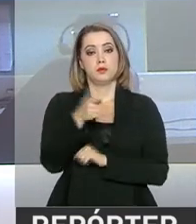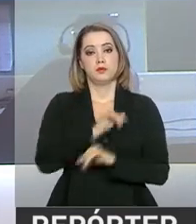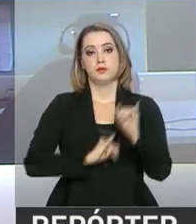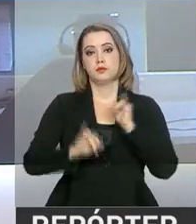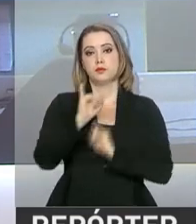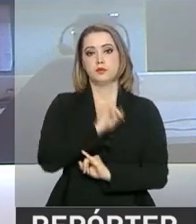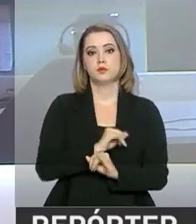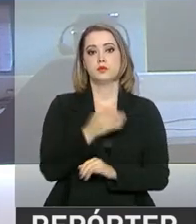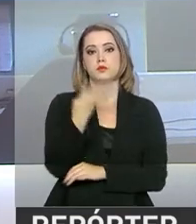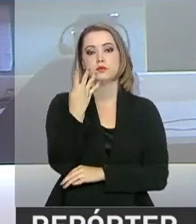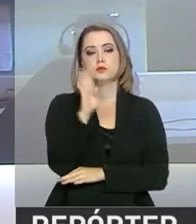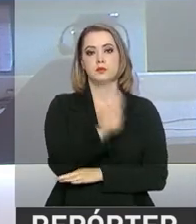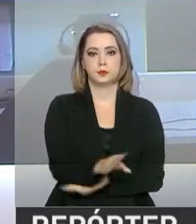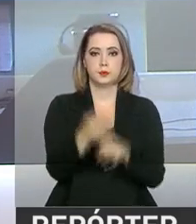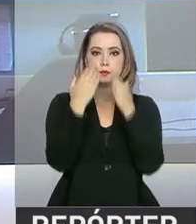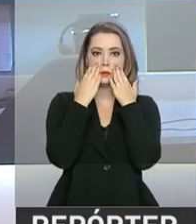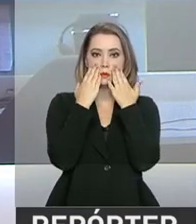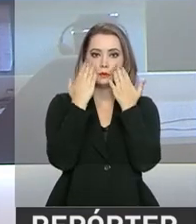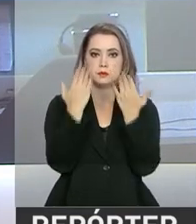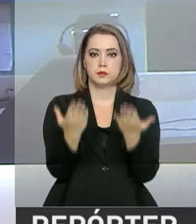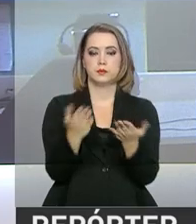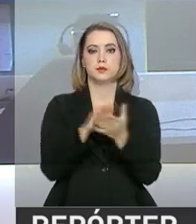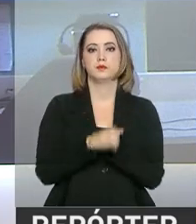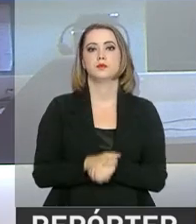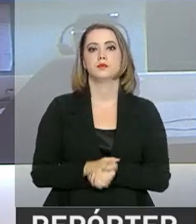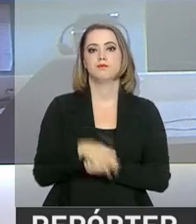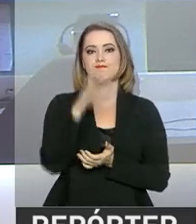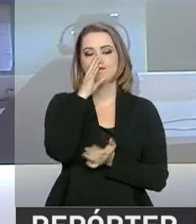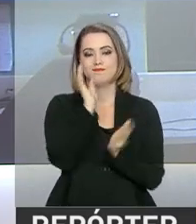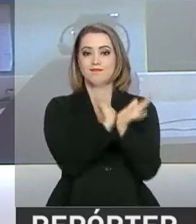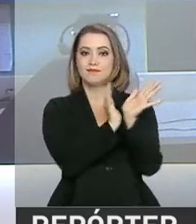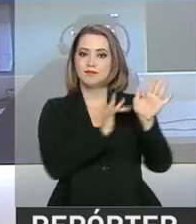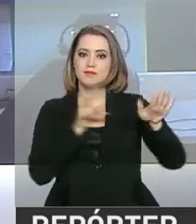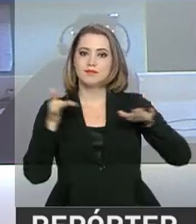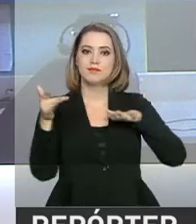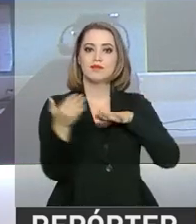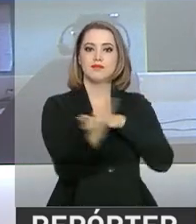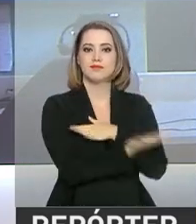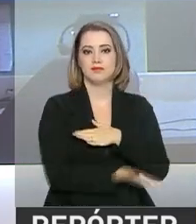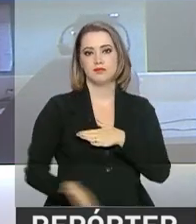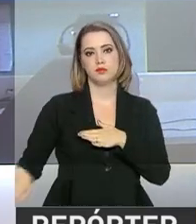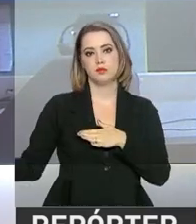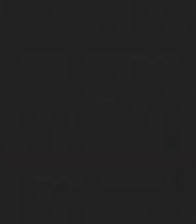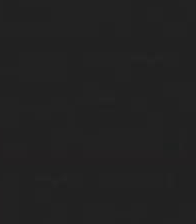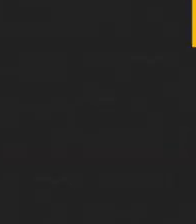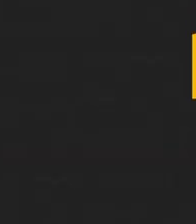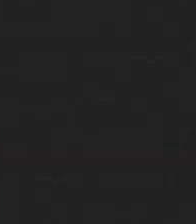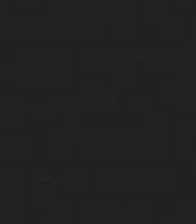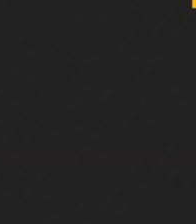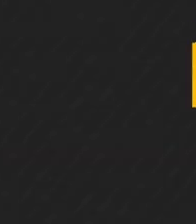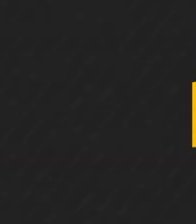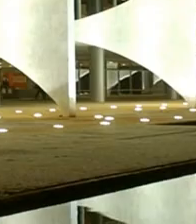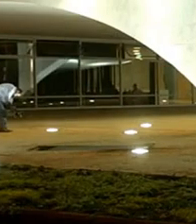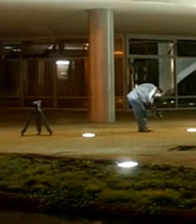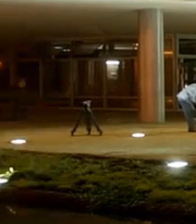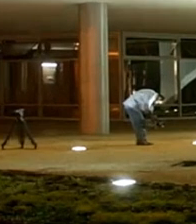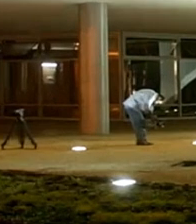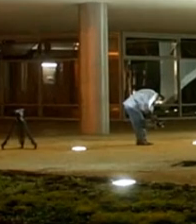com outras informações ou às 4 da tarde na próxima edição. Acompanhe as novidades também pelas nossas redes sociais.